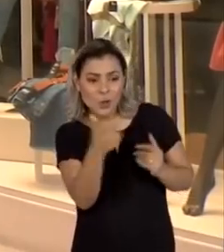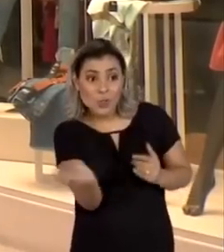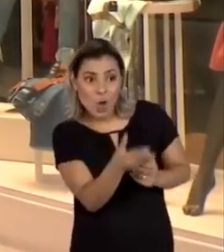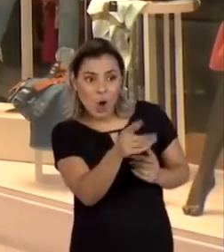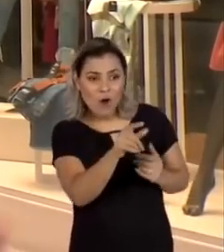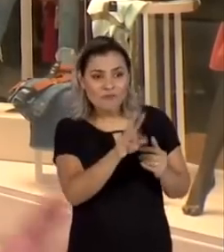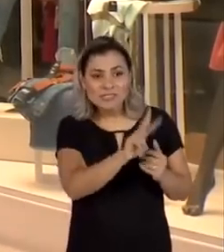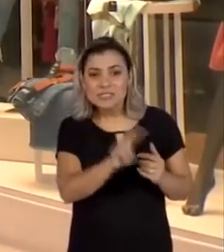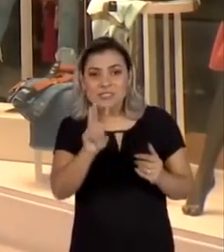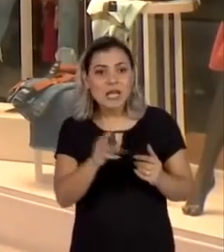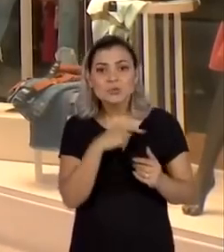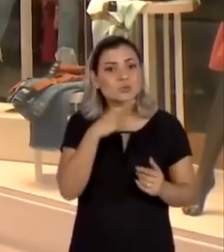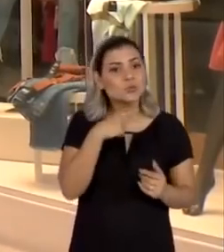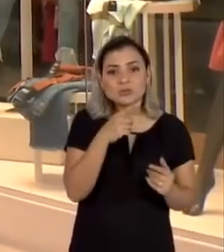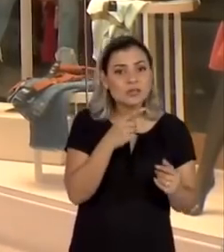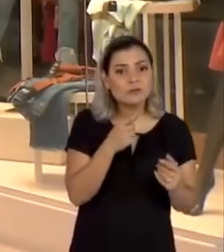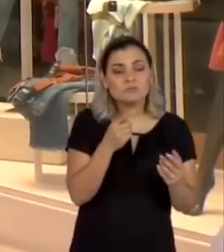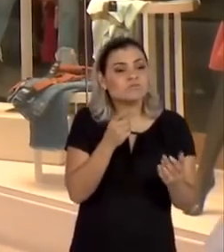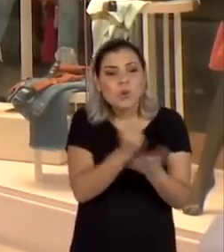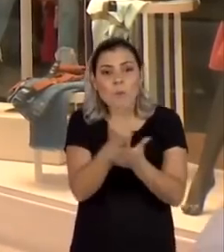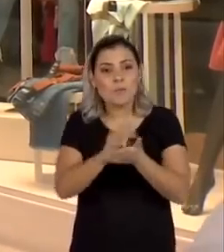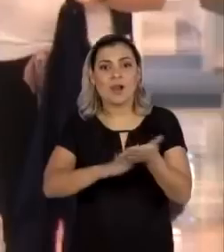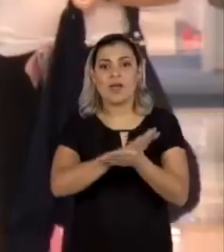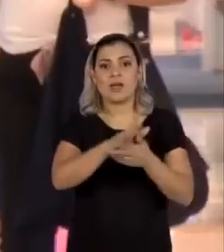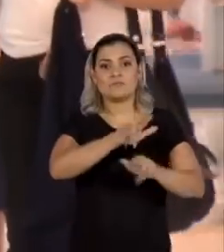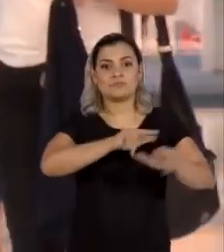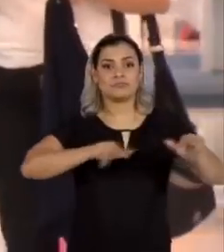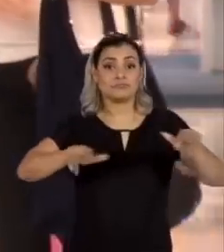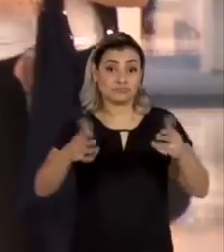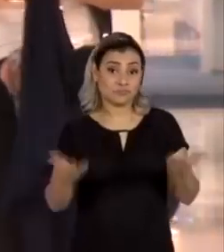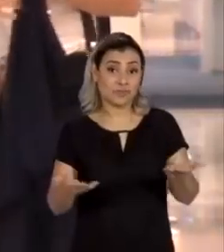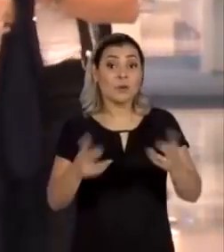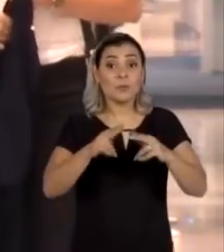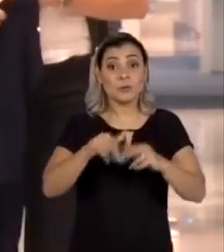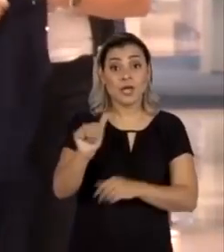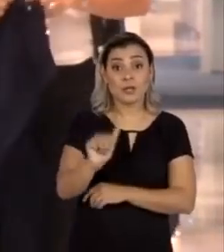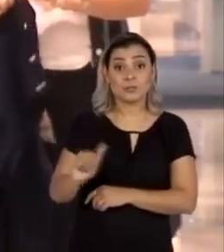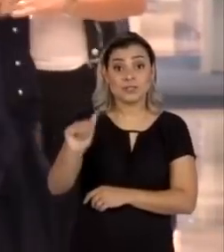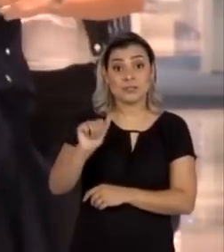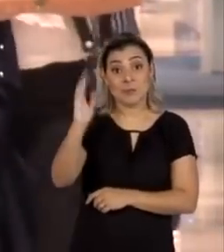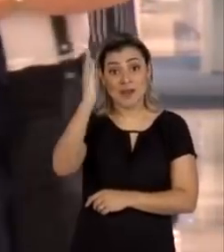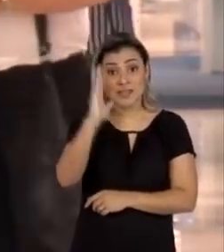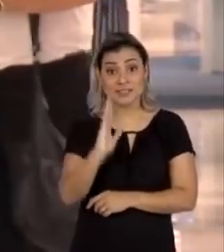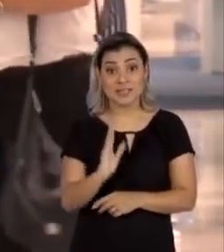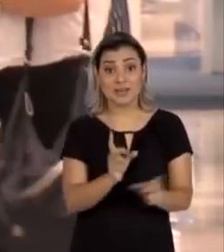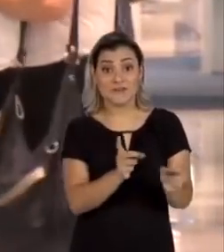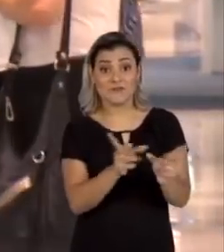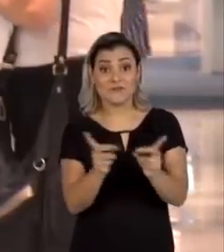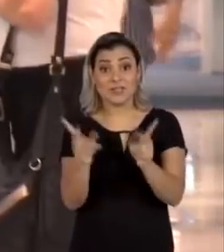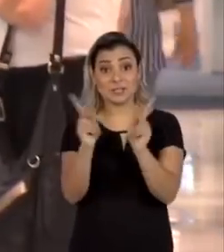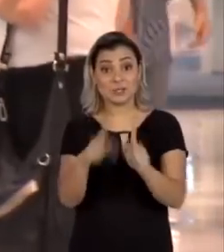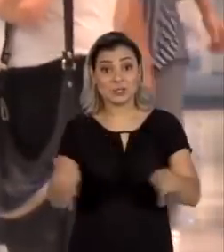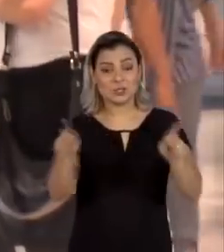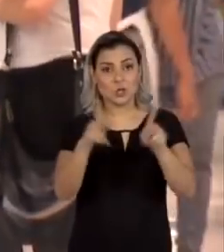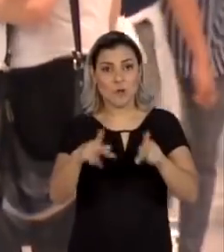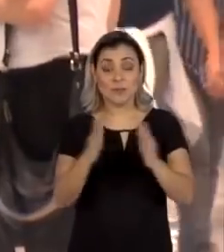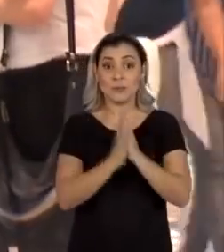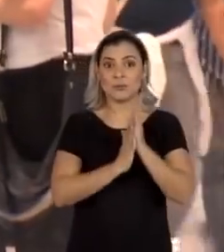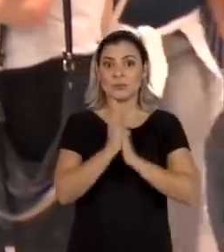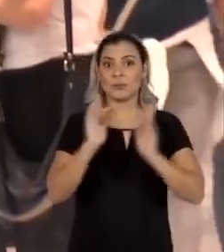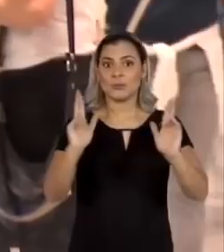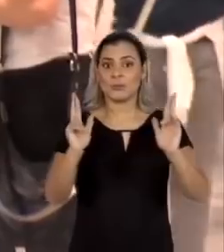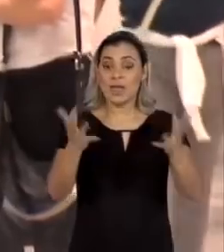pelo site ele não consegue ter toda essa diversidade ainda. A Associação Brasileira dos Lojistas de Shoppings está otimista e